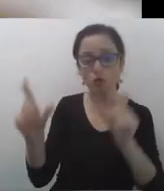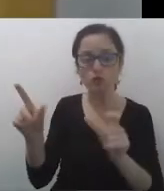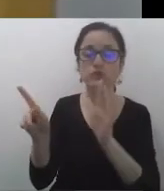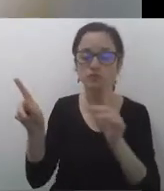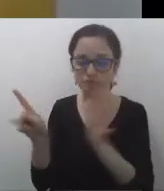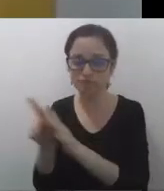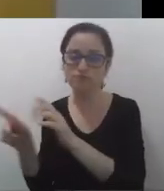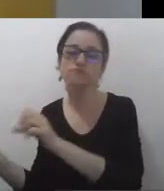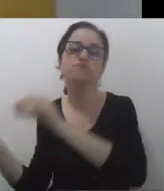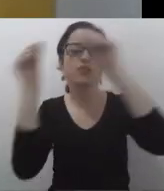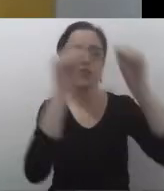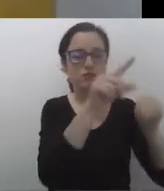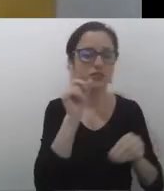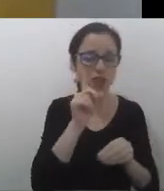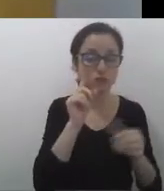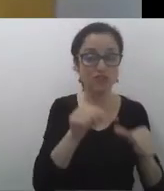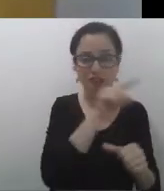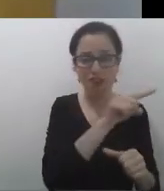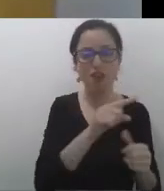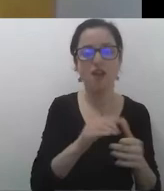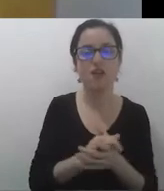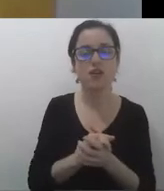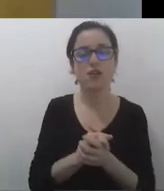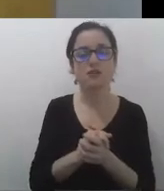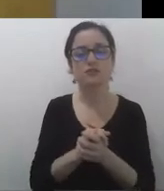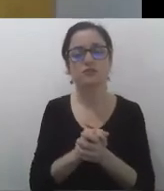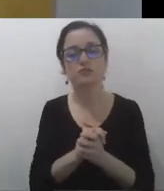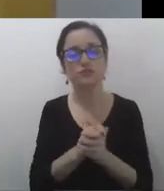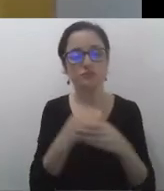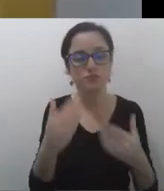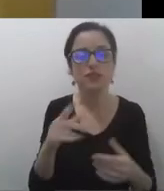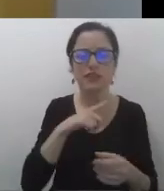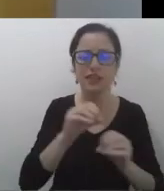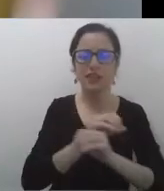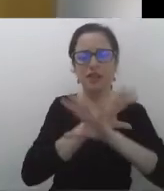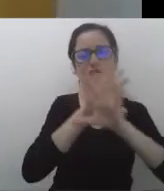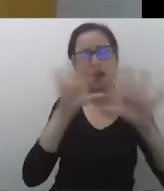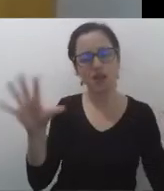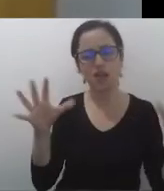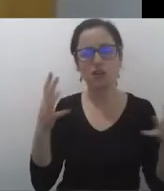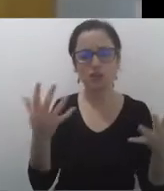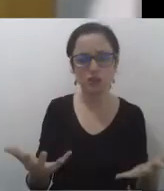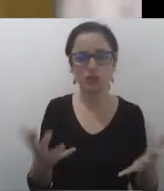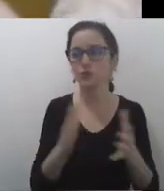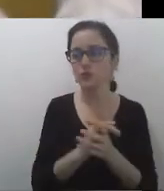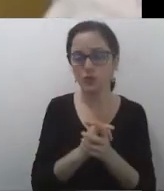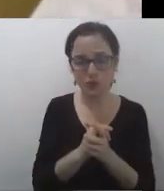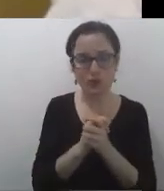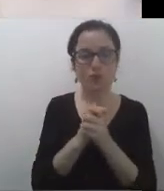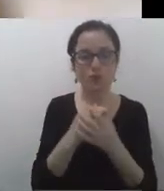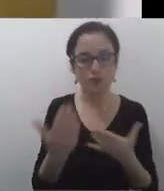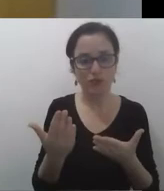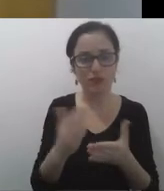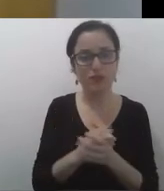que era dita, né, pelos bauhausianos que estão nos Estados Unidos. Então, você tem